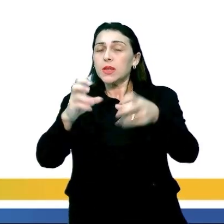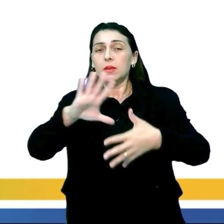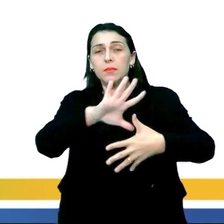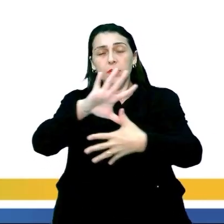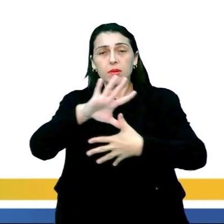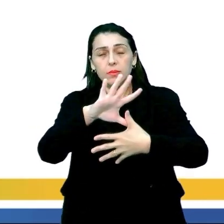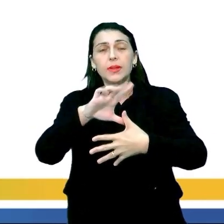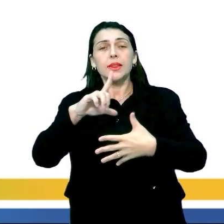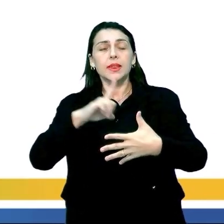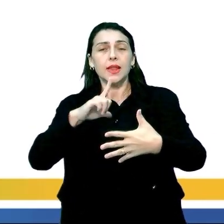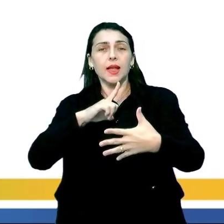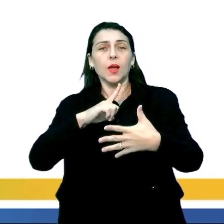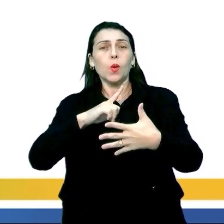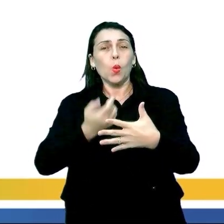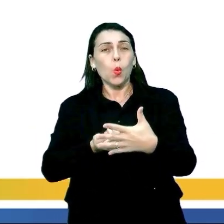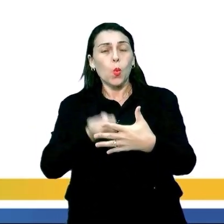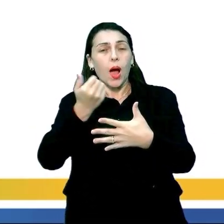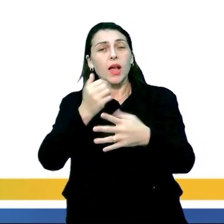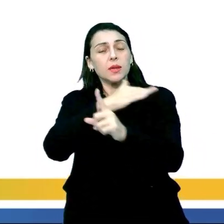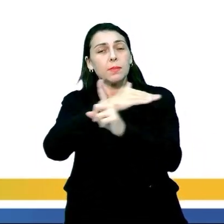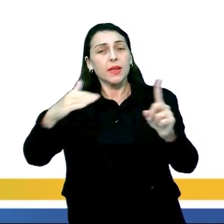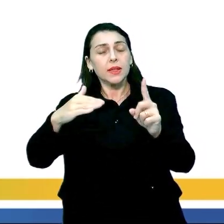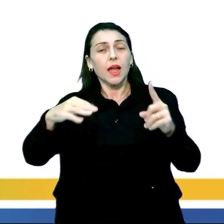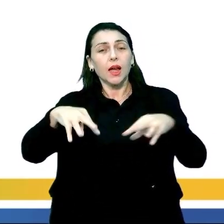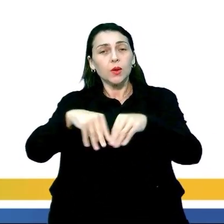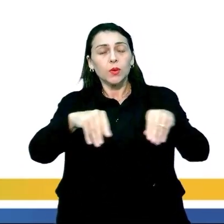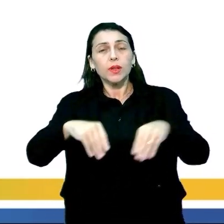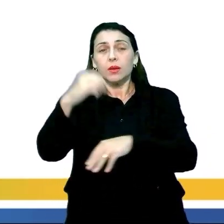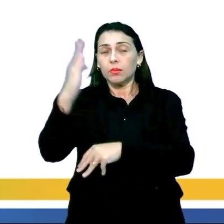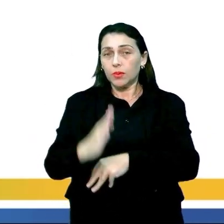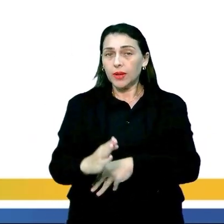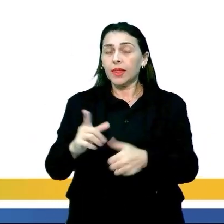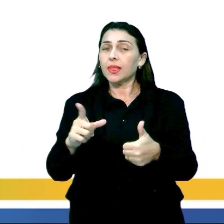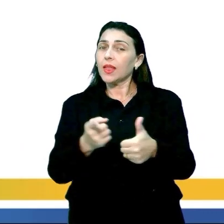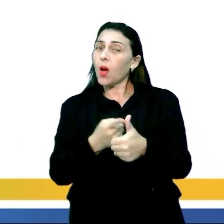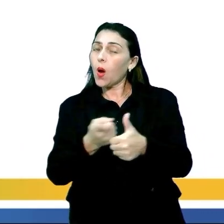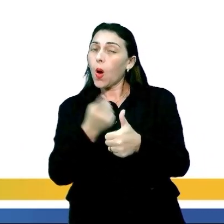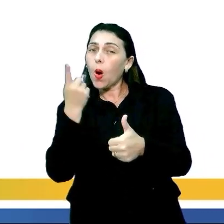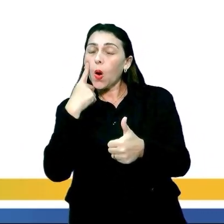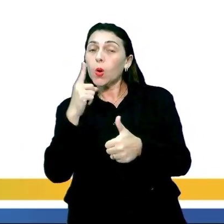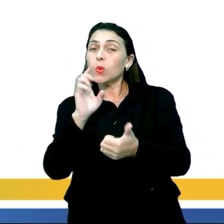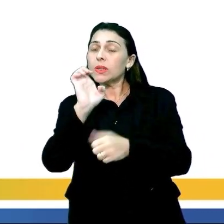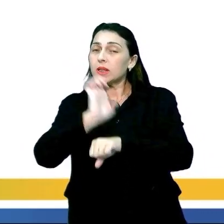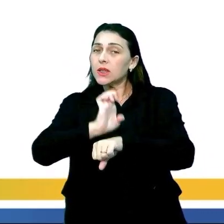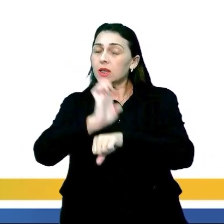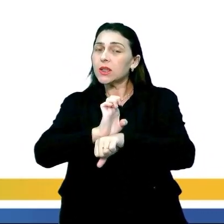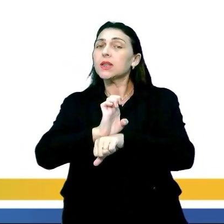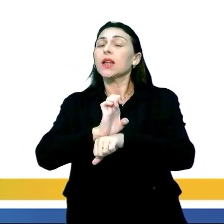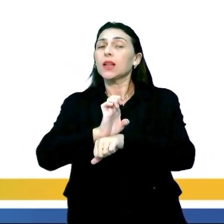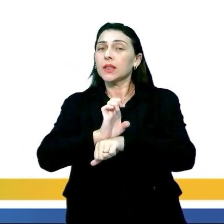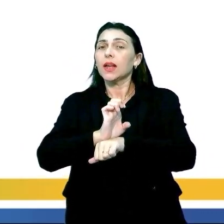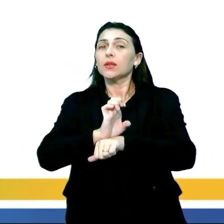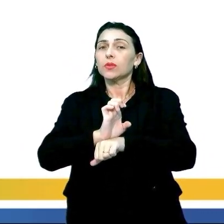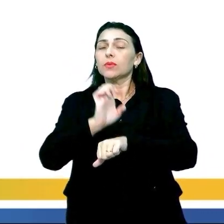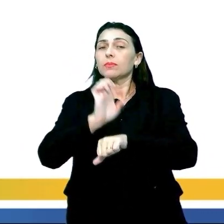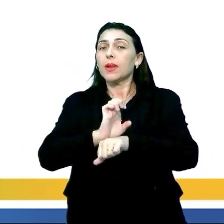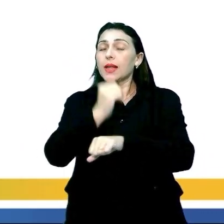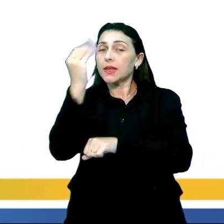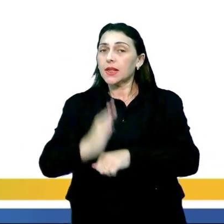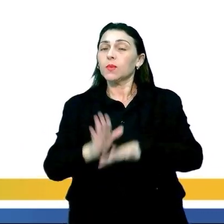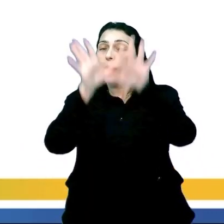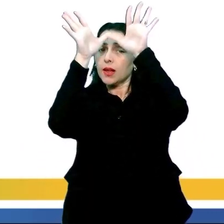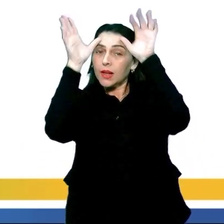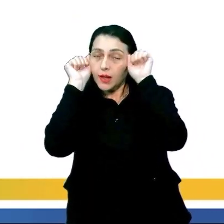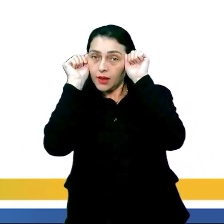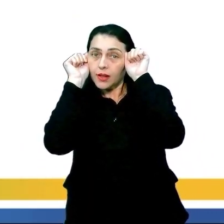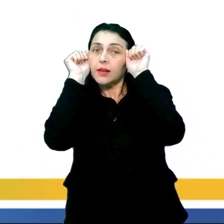mapa, ele corresponde a quase metade do território brasileiro. Olha que interessante, ele abrange os estados brasileiros